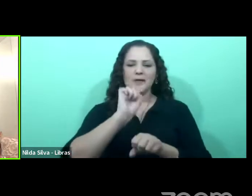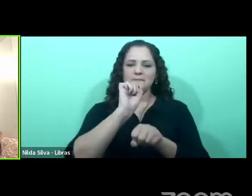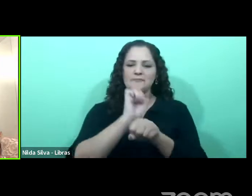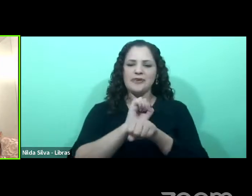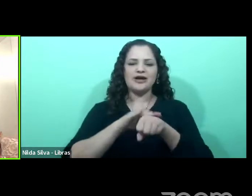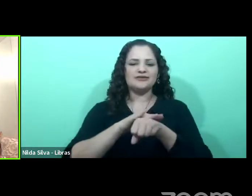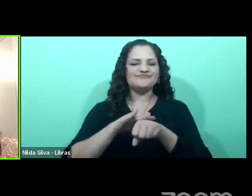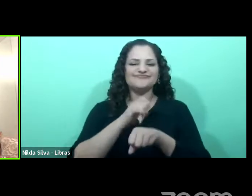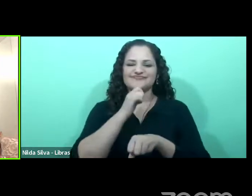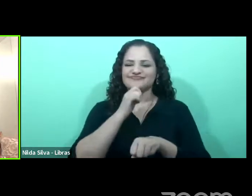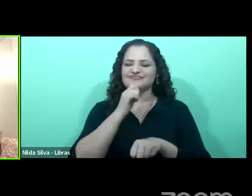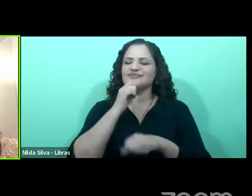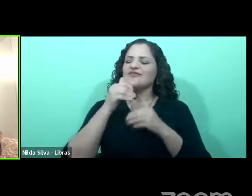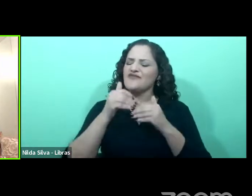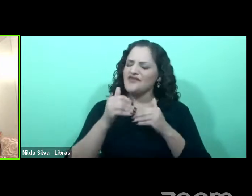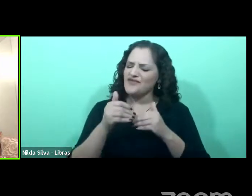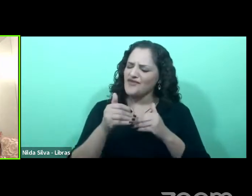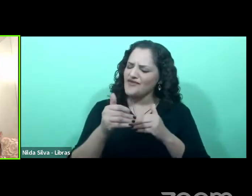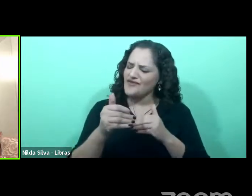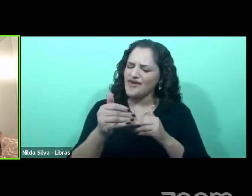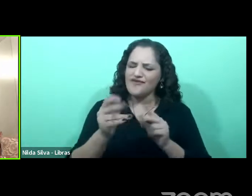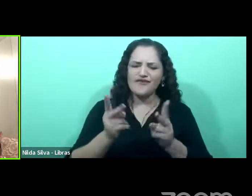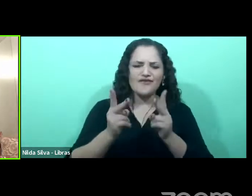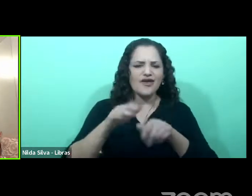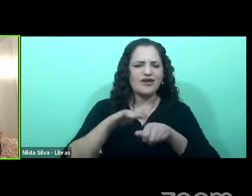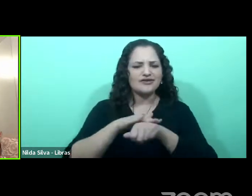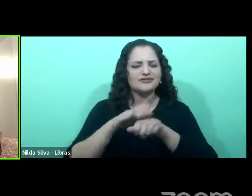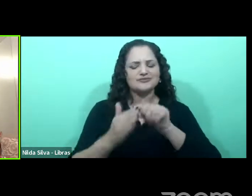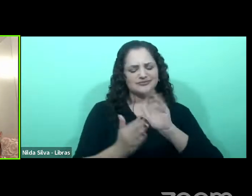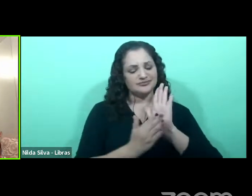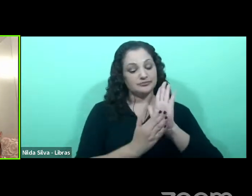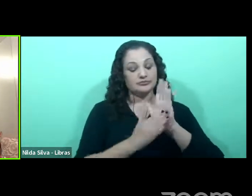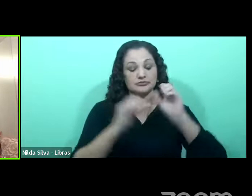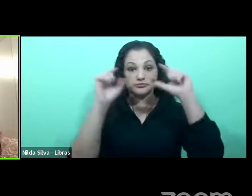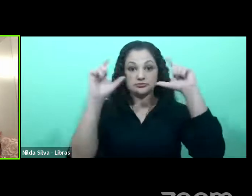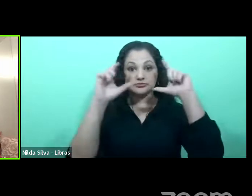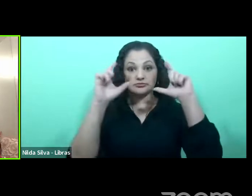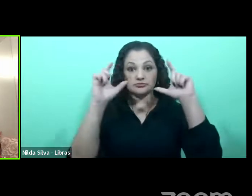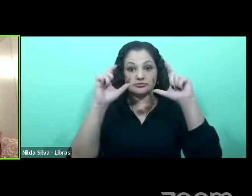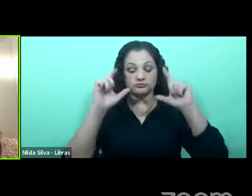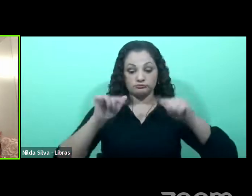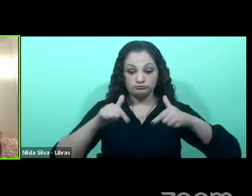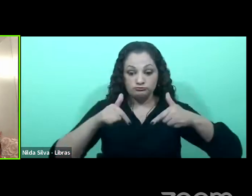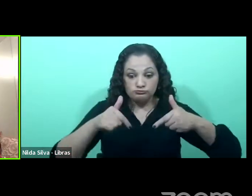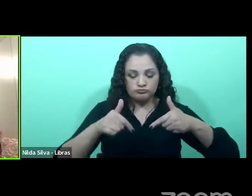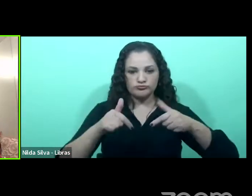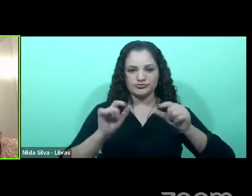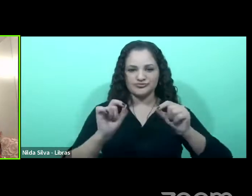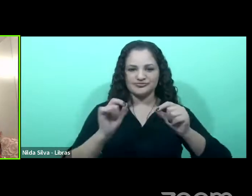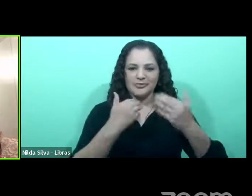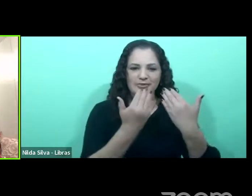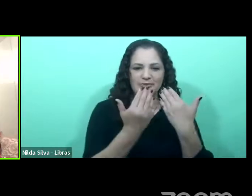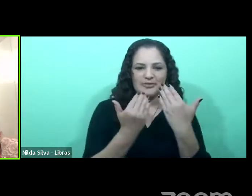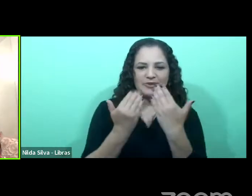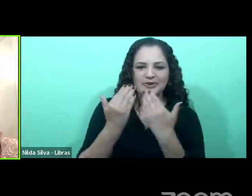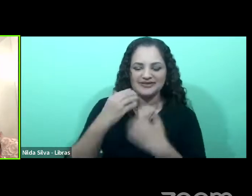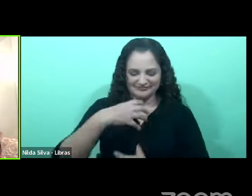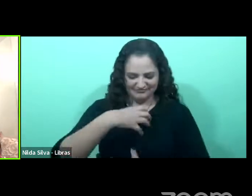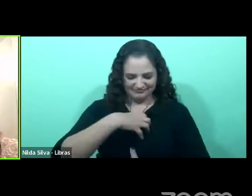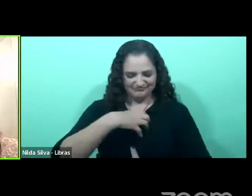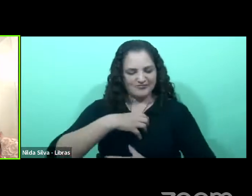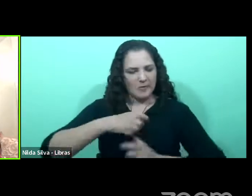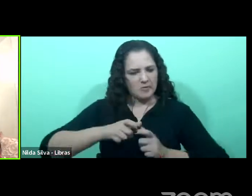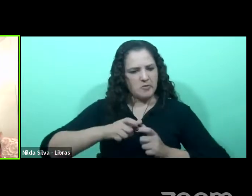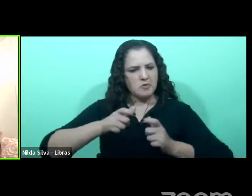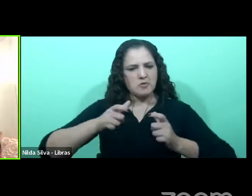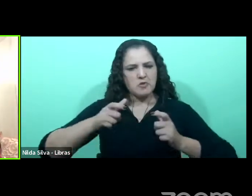propósito, enquanto observatório, é estar atento e buscar fazer esses diálogos da forma mais ampla